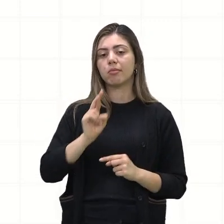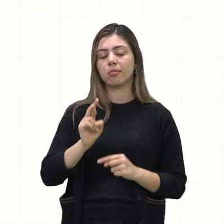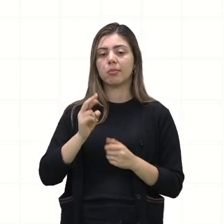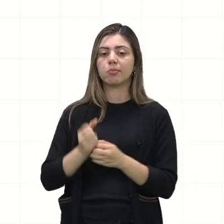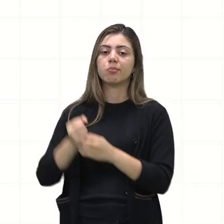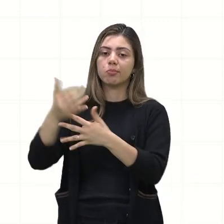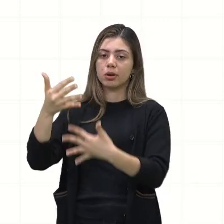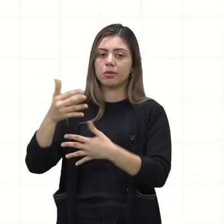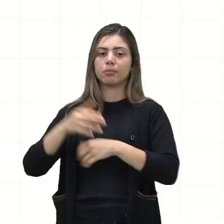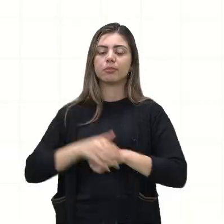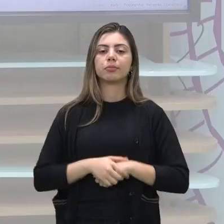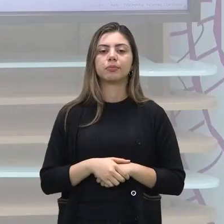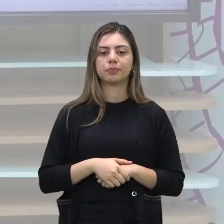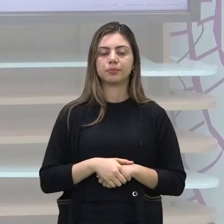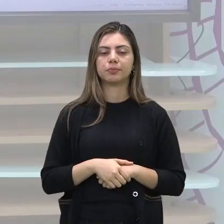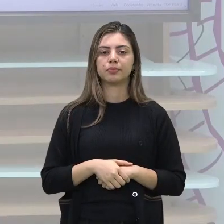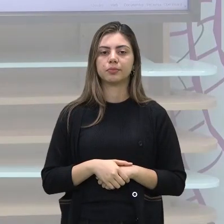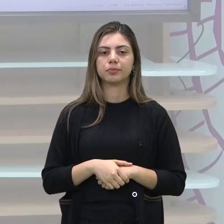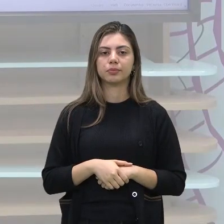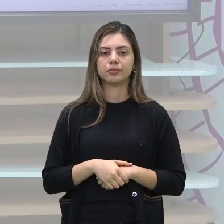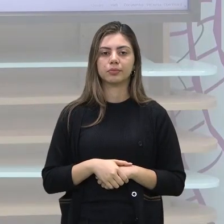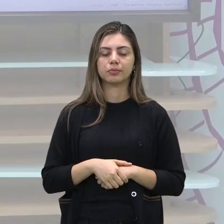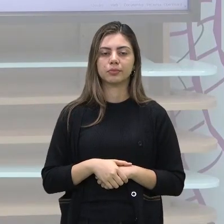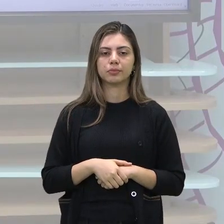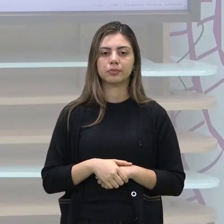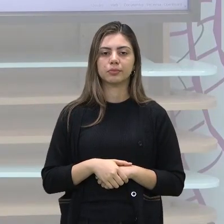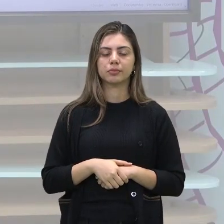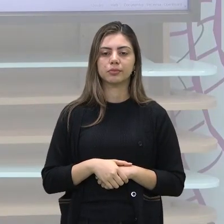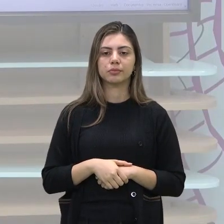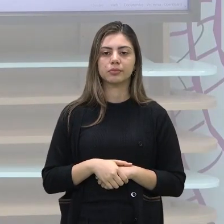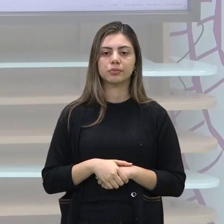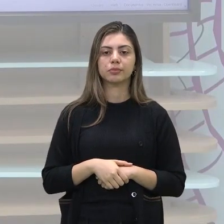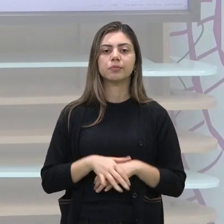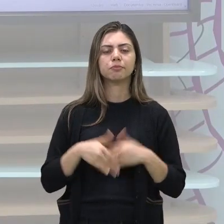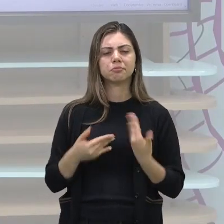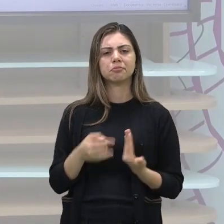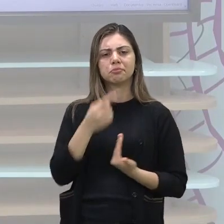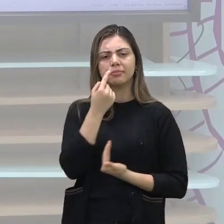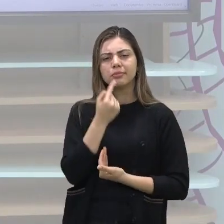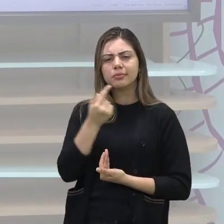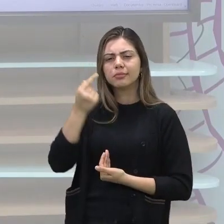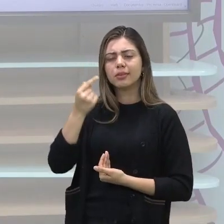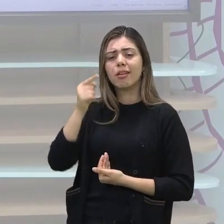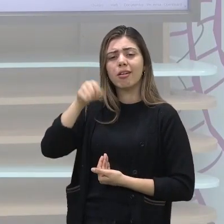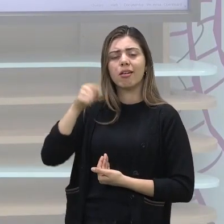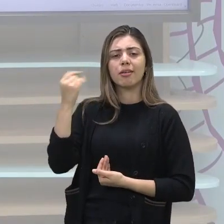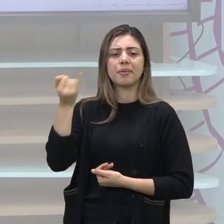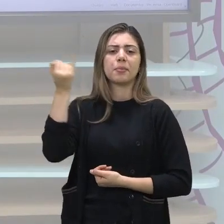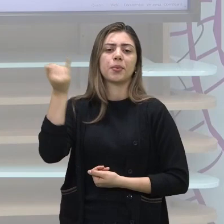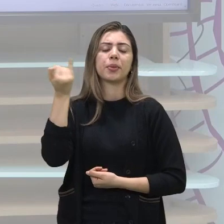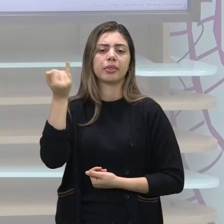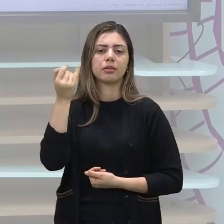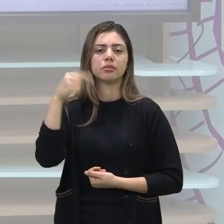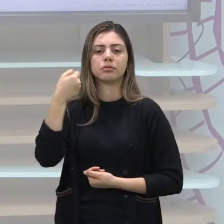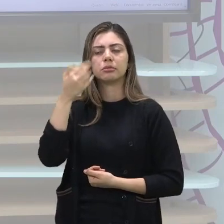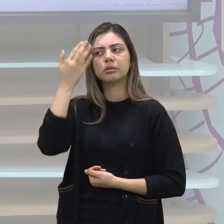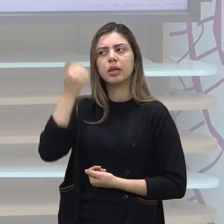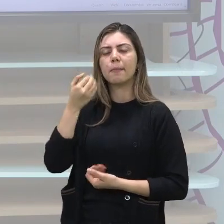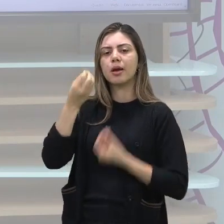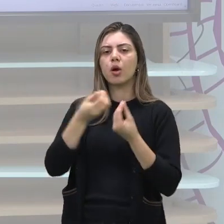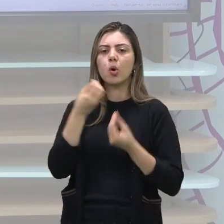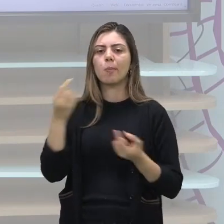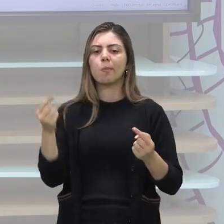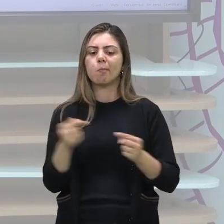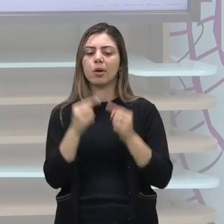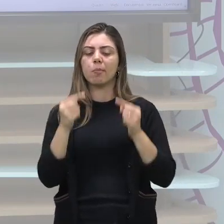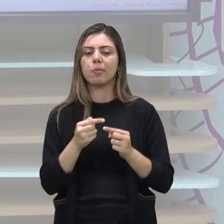esses elementos. Olha agora como é interessante, muito importante a ideia do conjunto, né? Ó, o